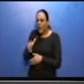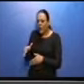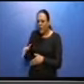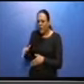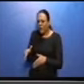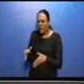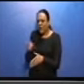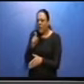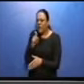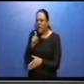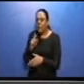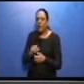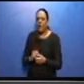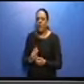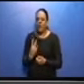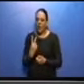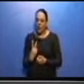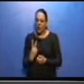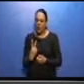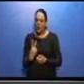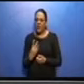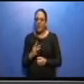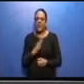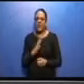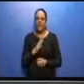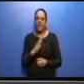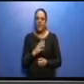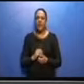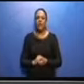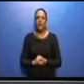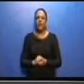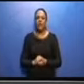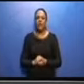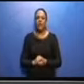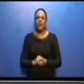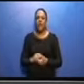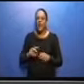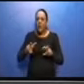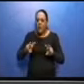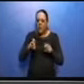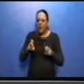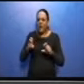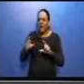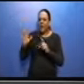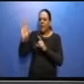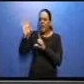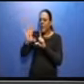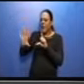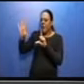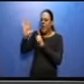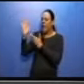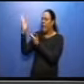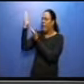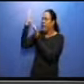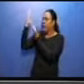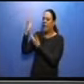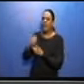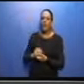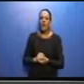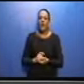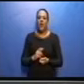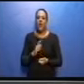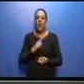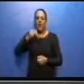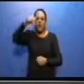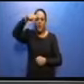a Kuroshio, que é a quente. A gente pode observar aqui no mapa, né? São essas duas correntes aqui, ó. Uma que vem do norte em direção ao sul e a outra